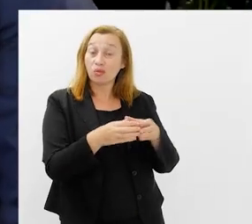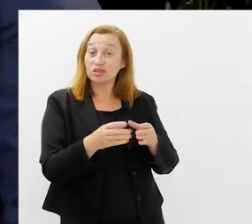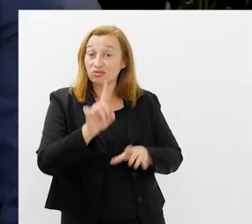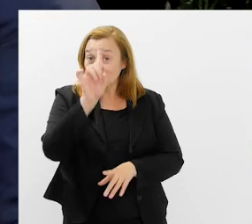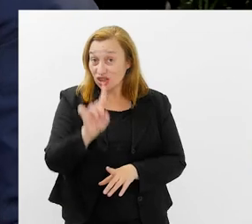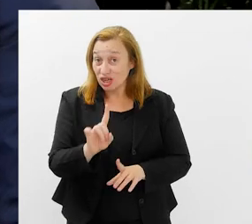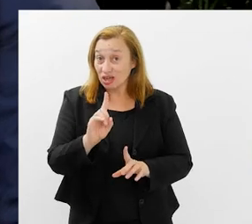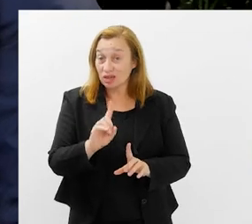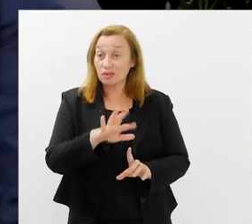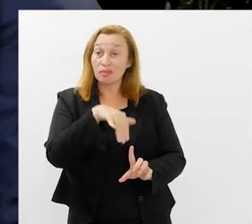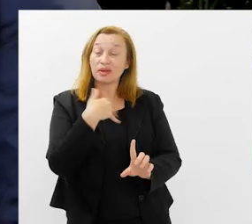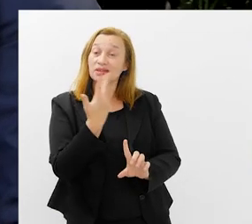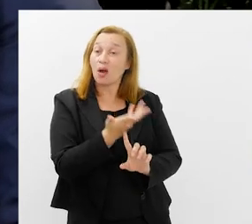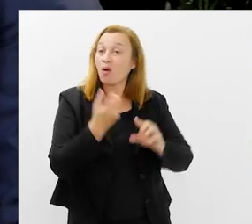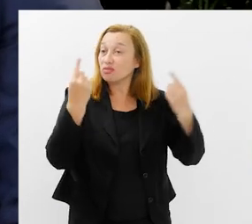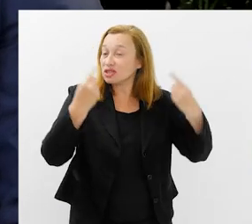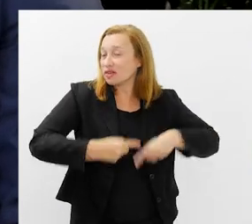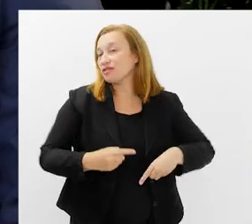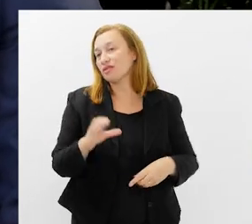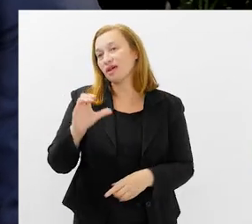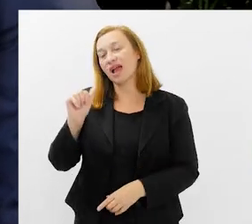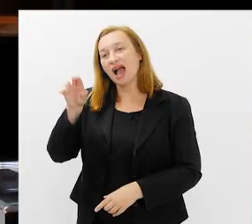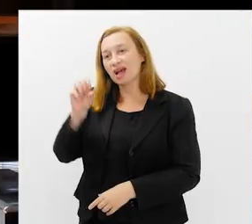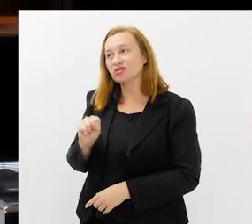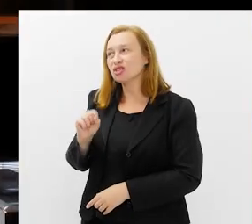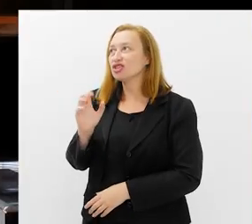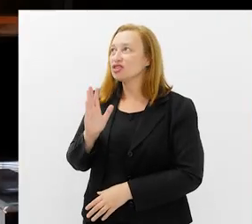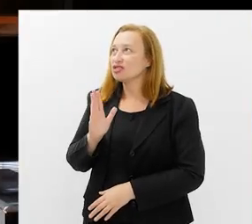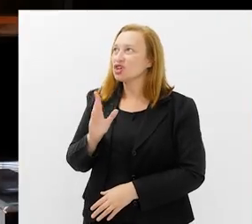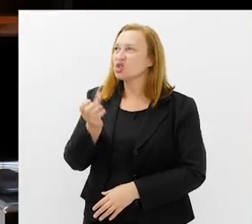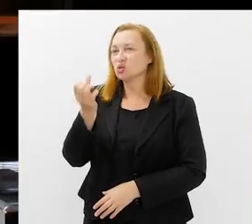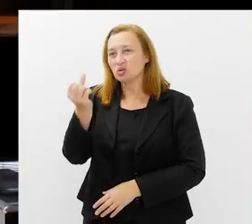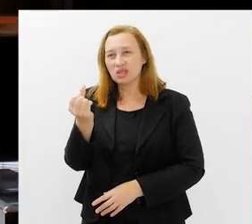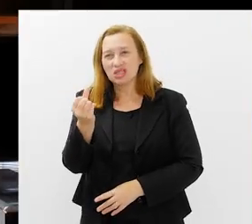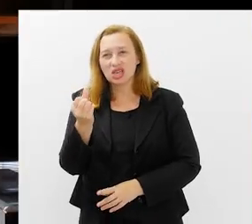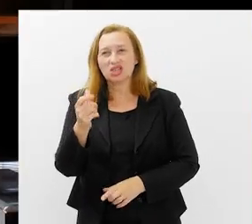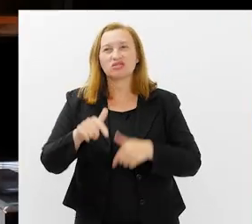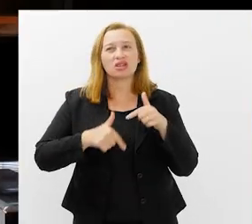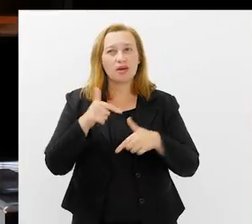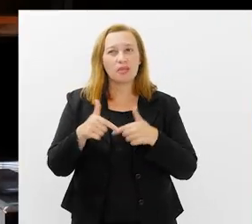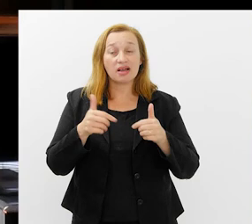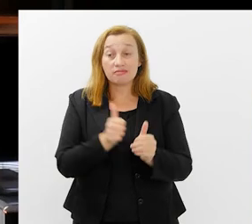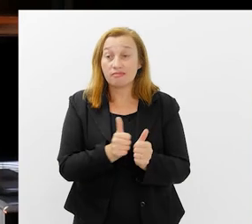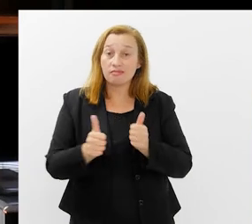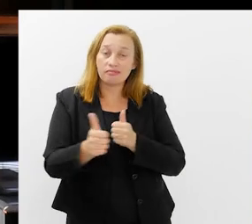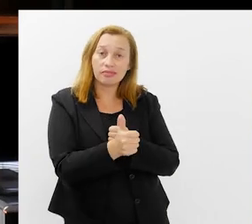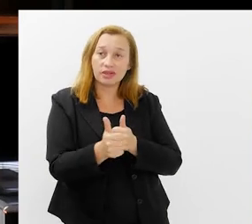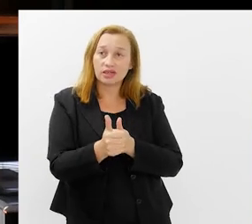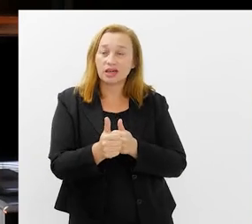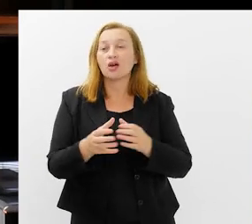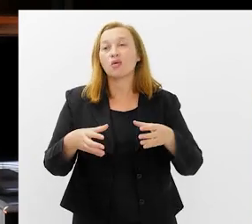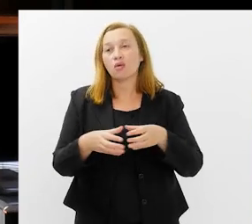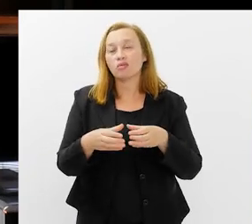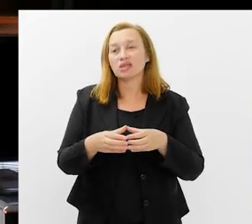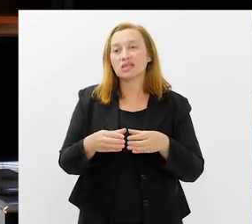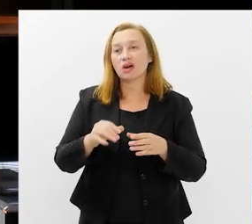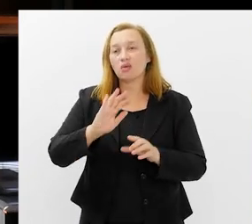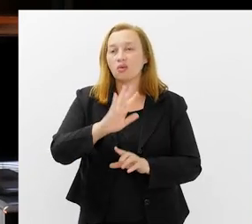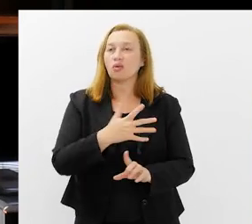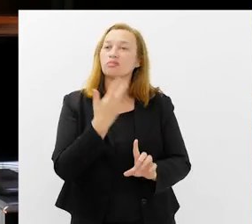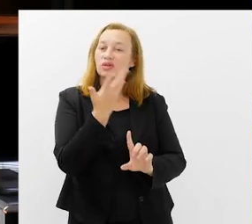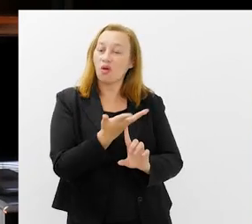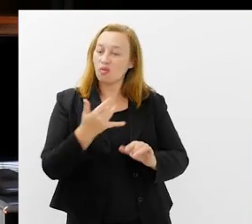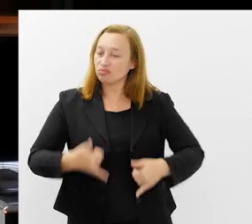Direito Ambiental é um desafio, né, Carlos? A gente já está aí. Eu estou no meu sexto mandato à frente da Comissão de Direito